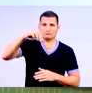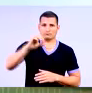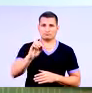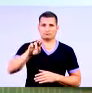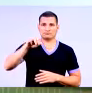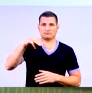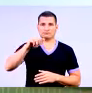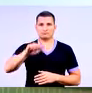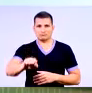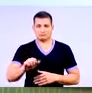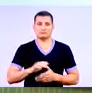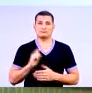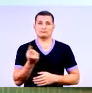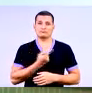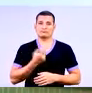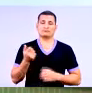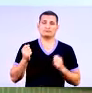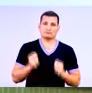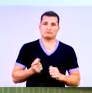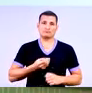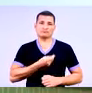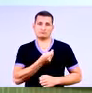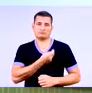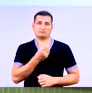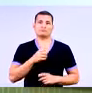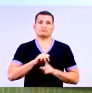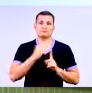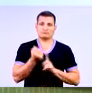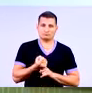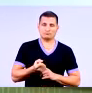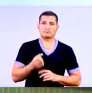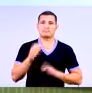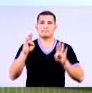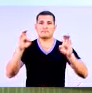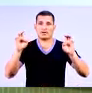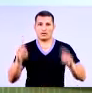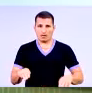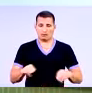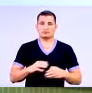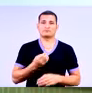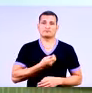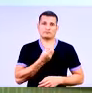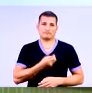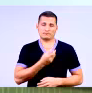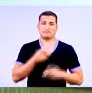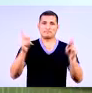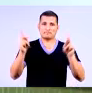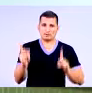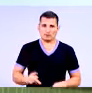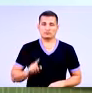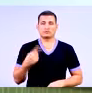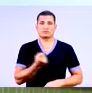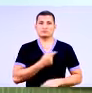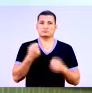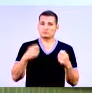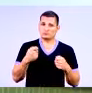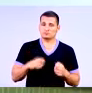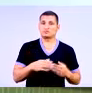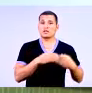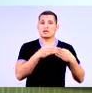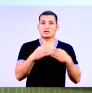possamos conviver em sociedade, viver bem, né? Viver harmoniosamente, nós precisamos trazer aí